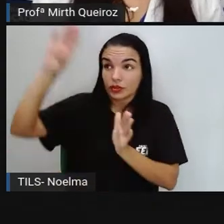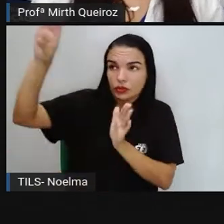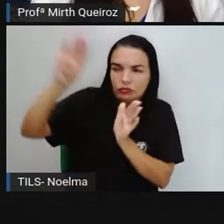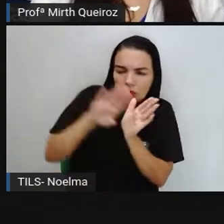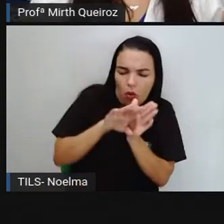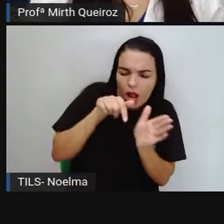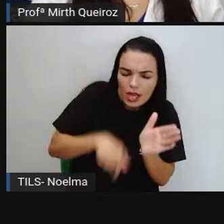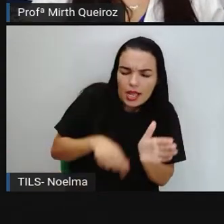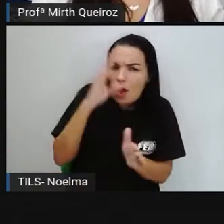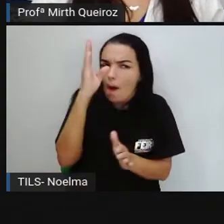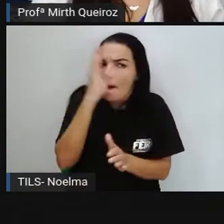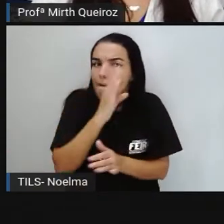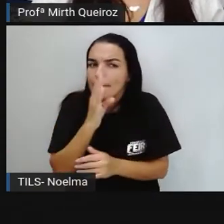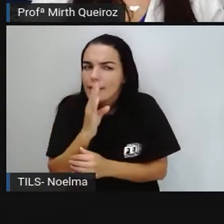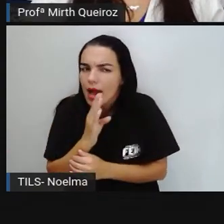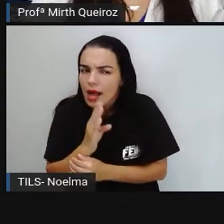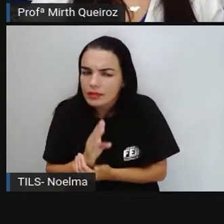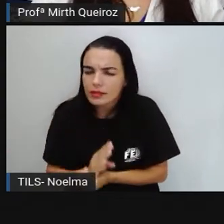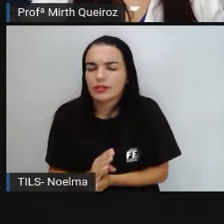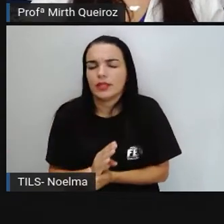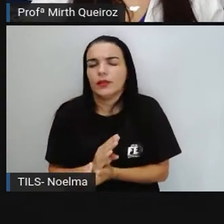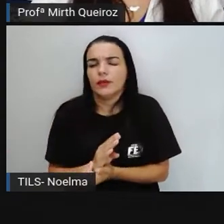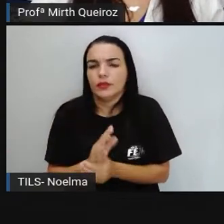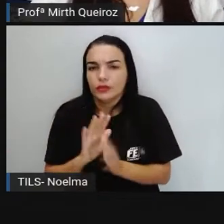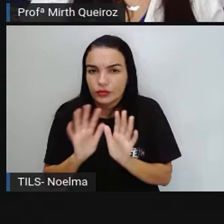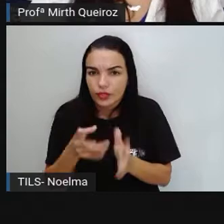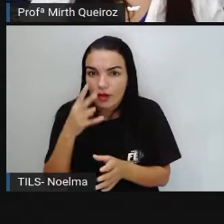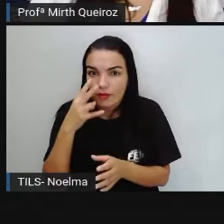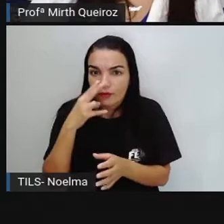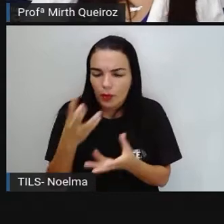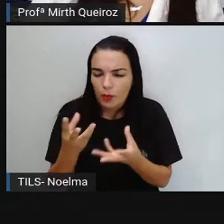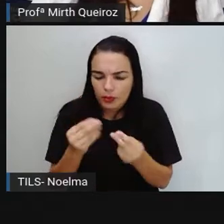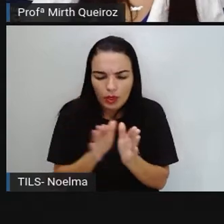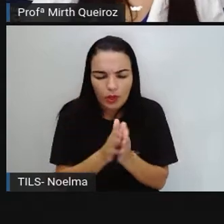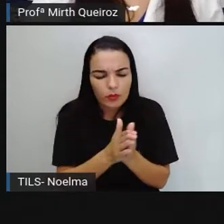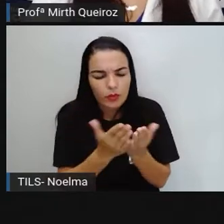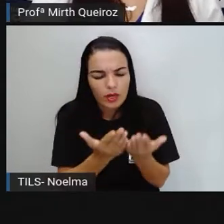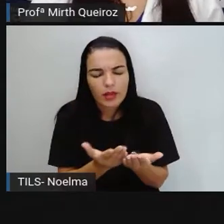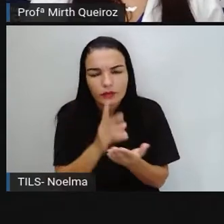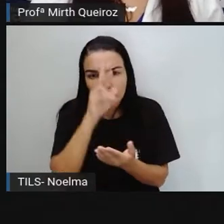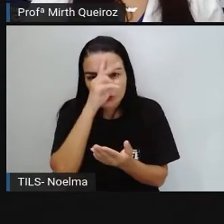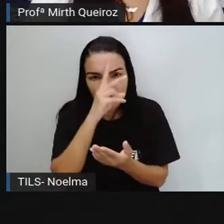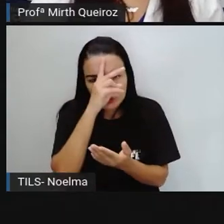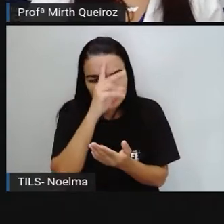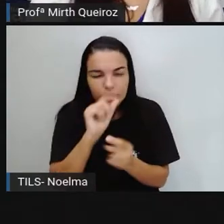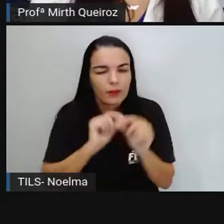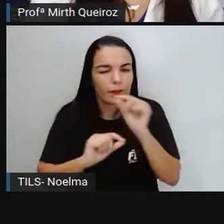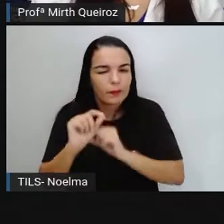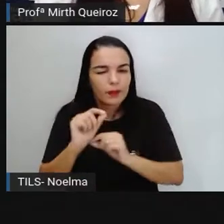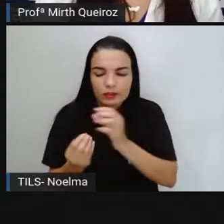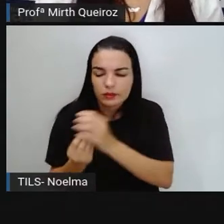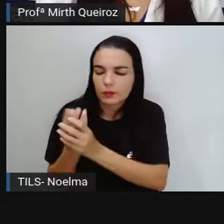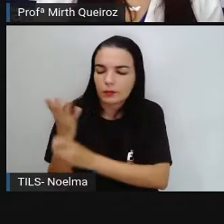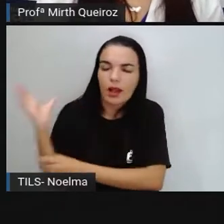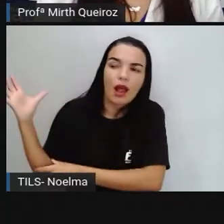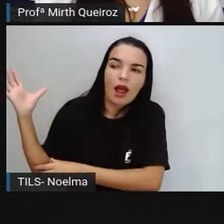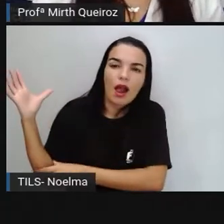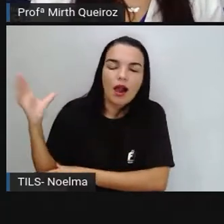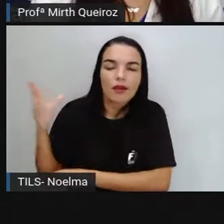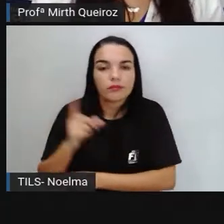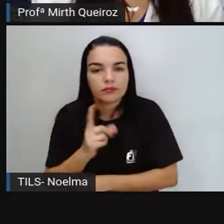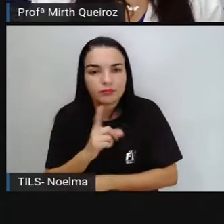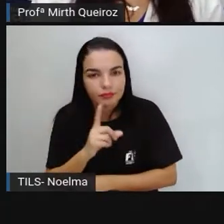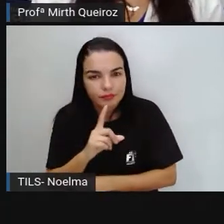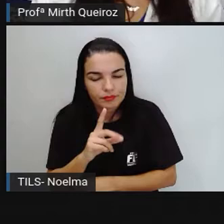que a gente viu muito nos livros de história, quem descobriu o Brasil? Pedro Álvares Cabral, e a gente hoje sabe que não